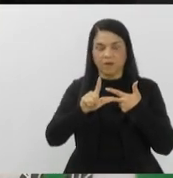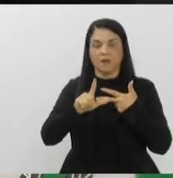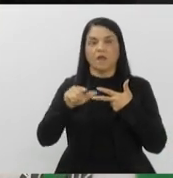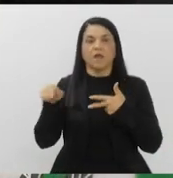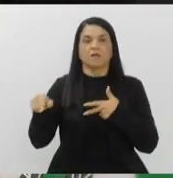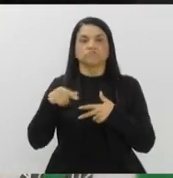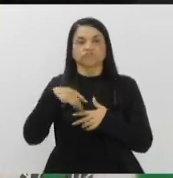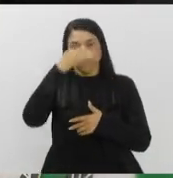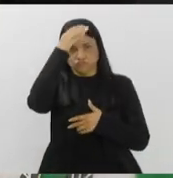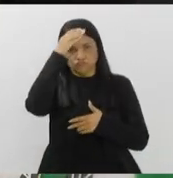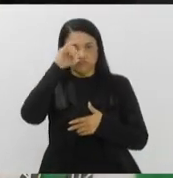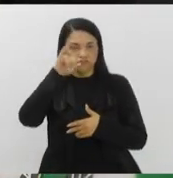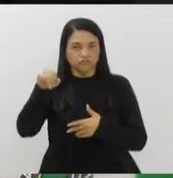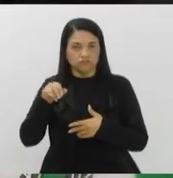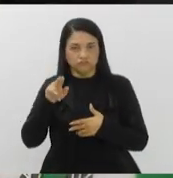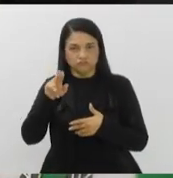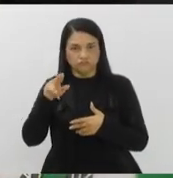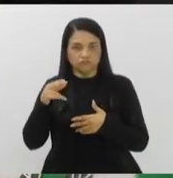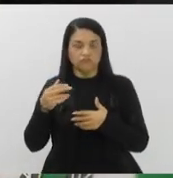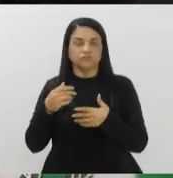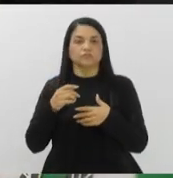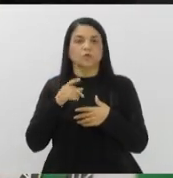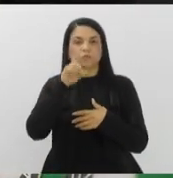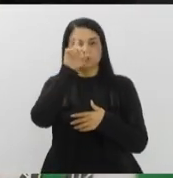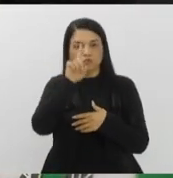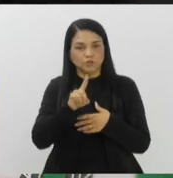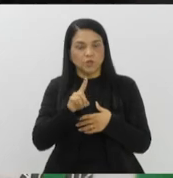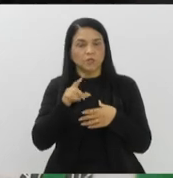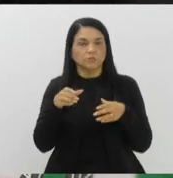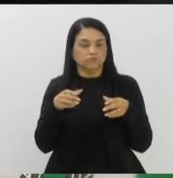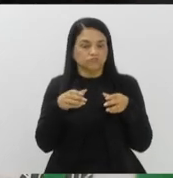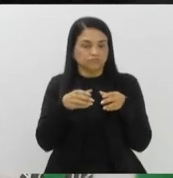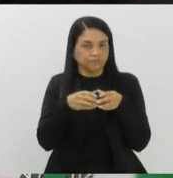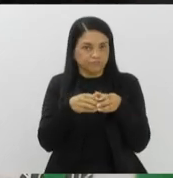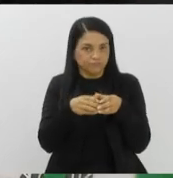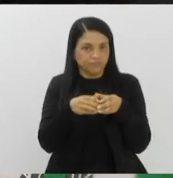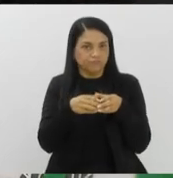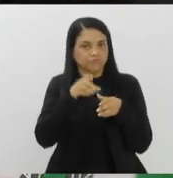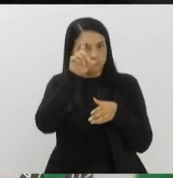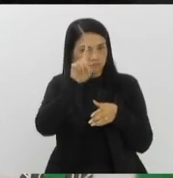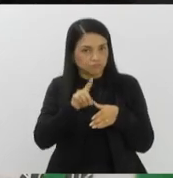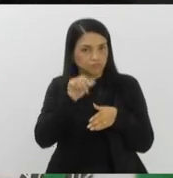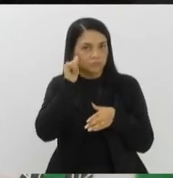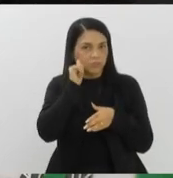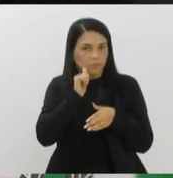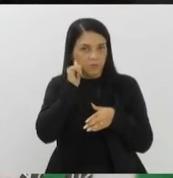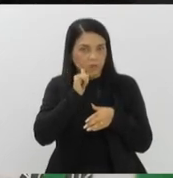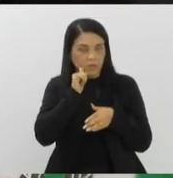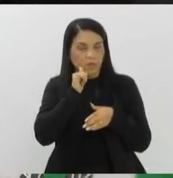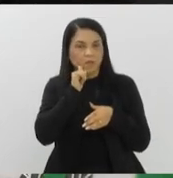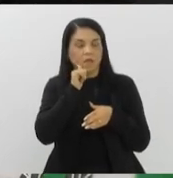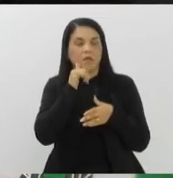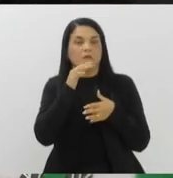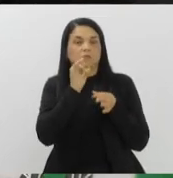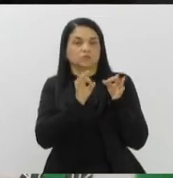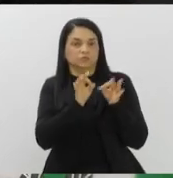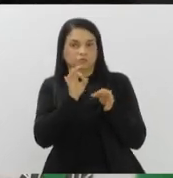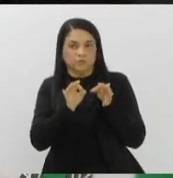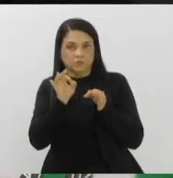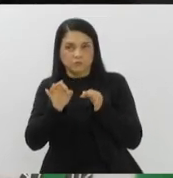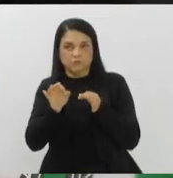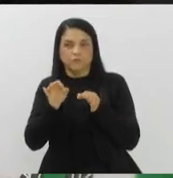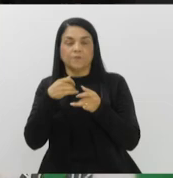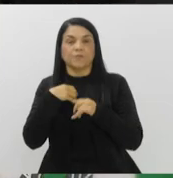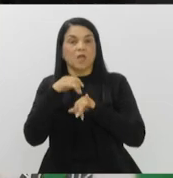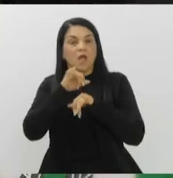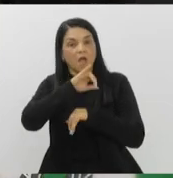componente da Comissão de Defesa dos Direitos da Mulher a justificativa da sua ausência. E aproveito para